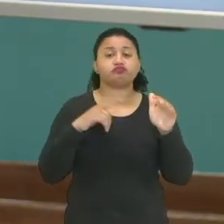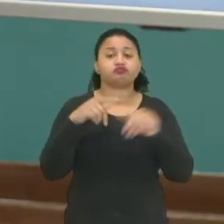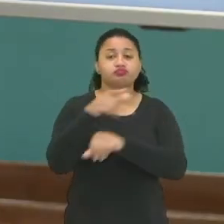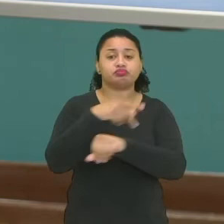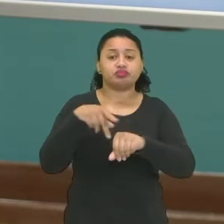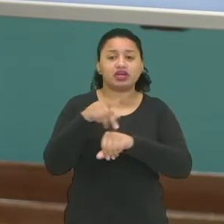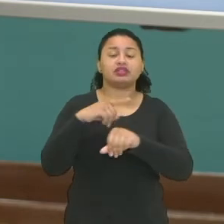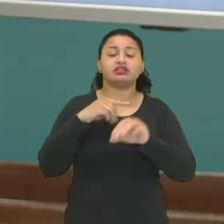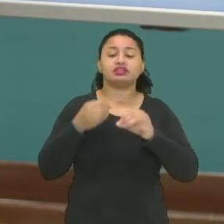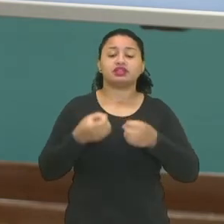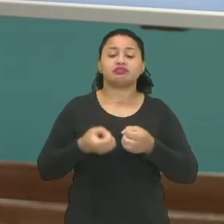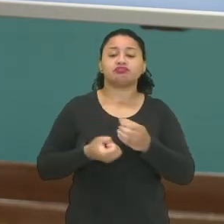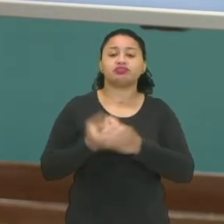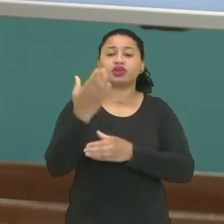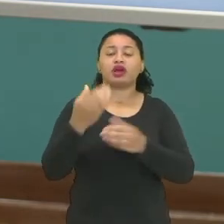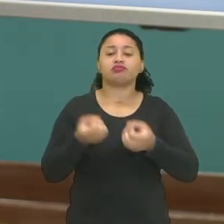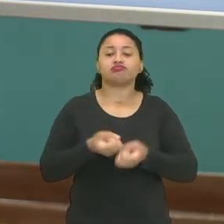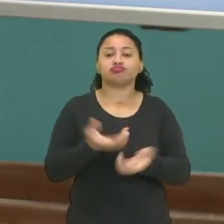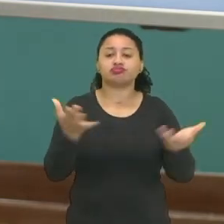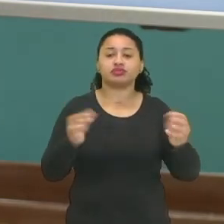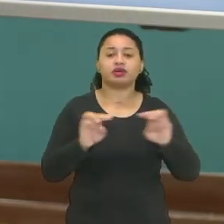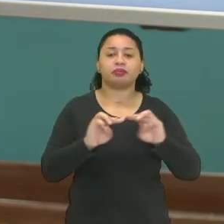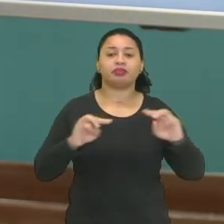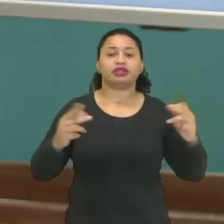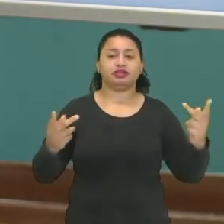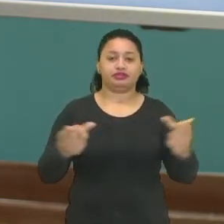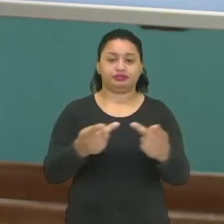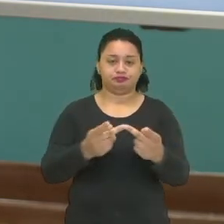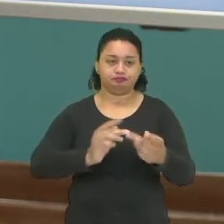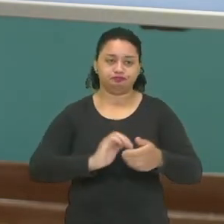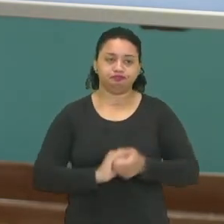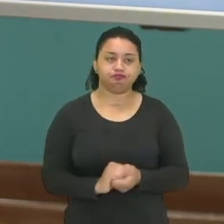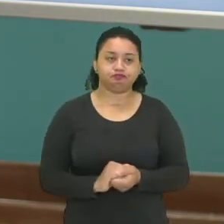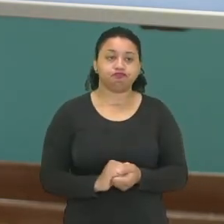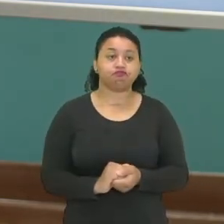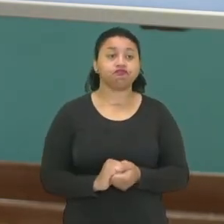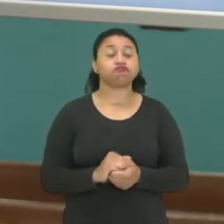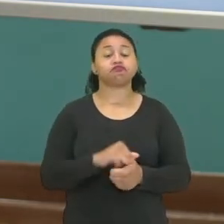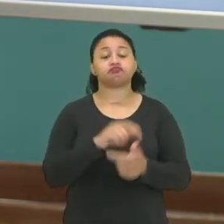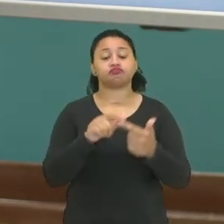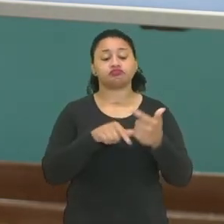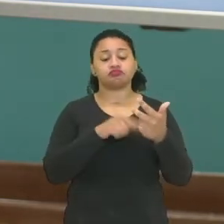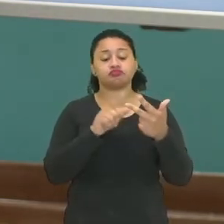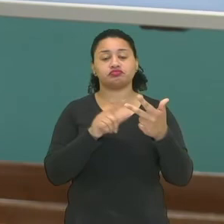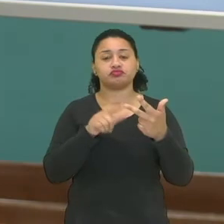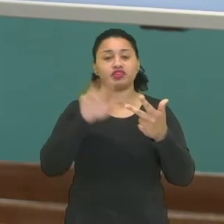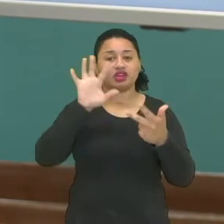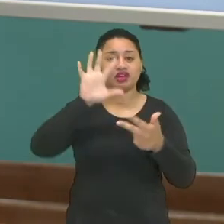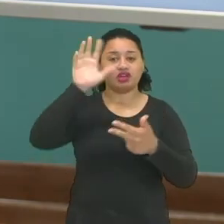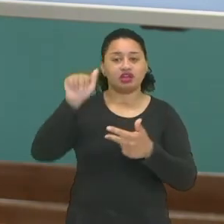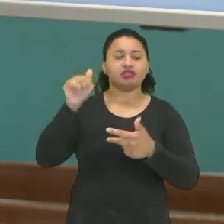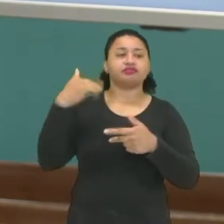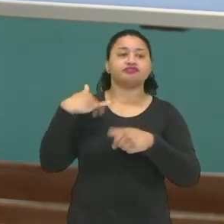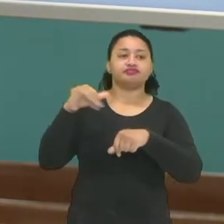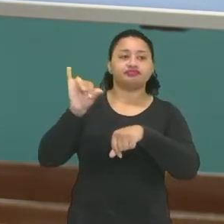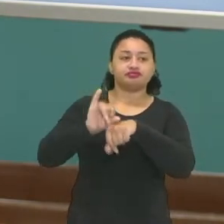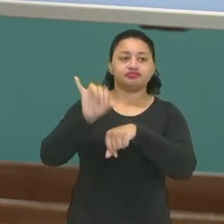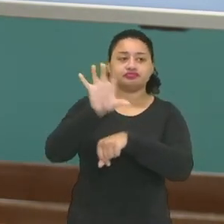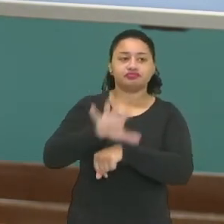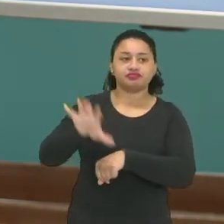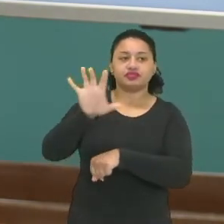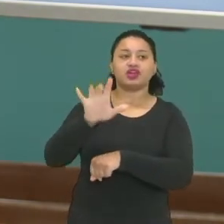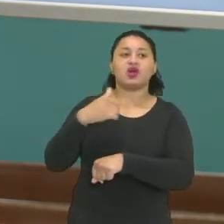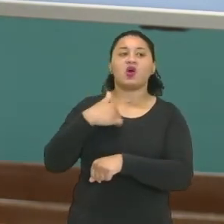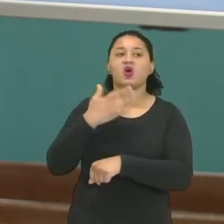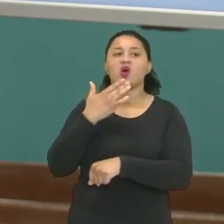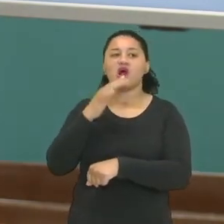fornecedores de matérias-primas, tá bom? Muito bem. Agora temos a região da África Central, então toda essa parte pintada de